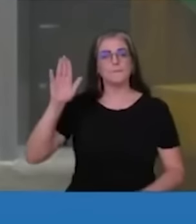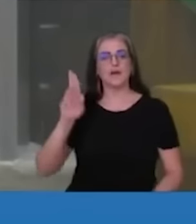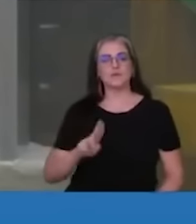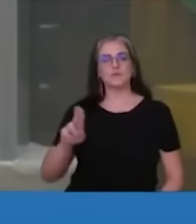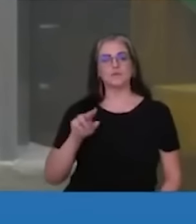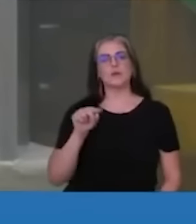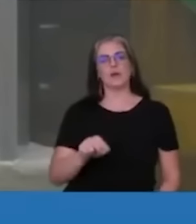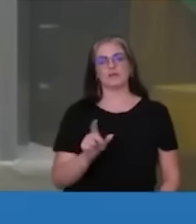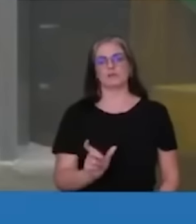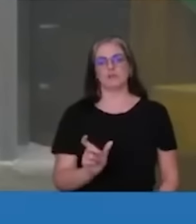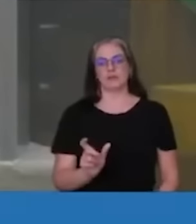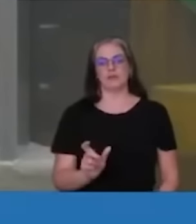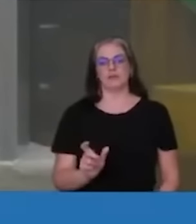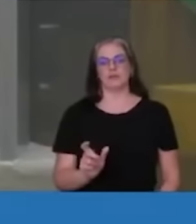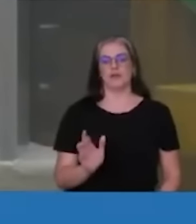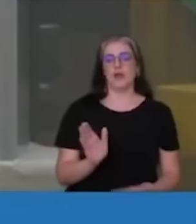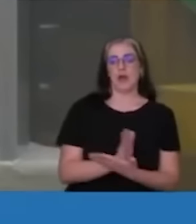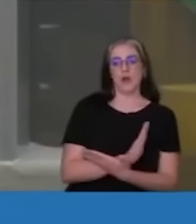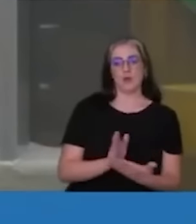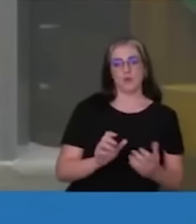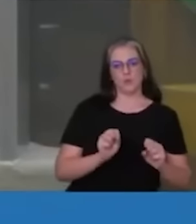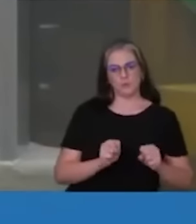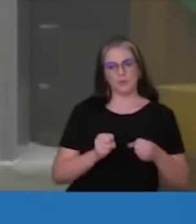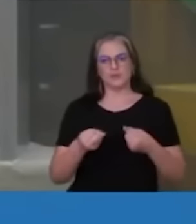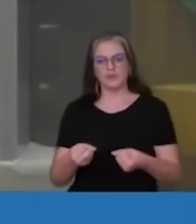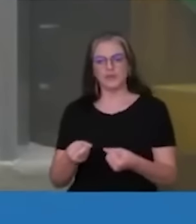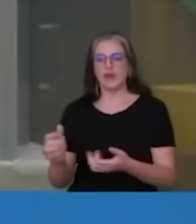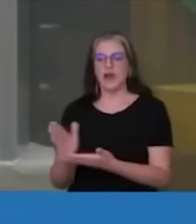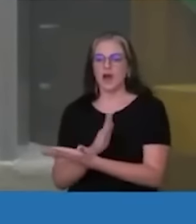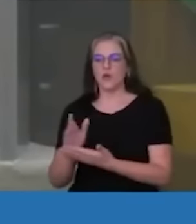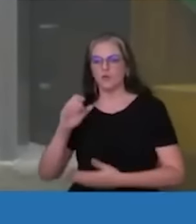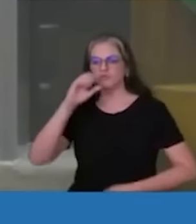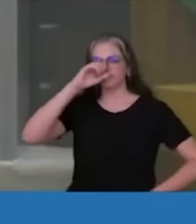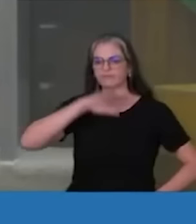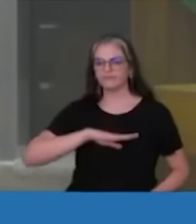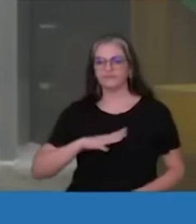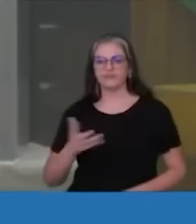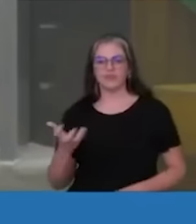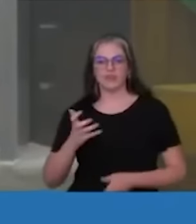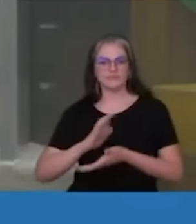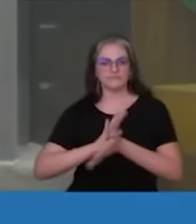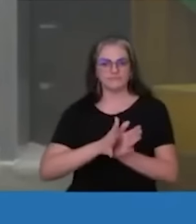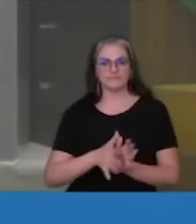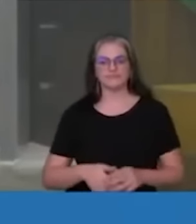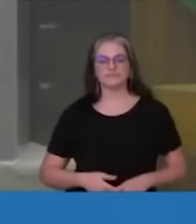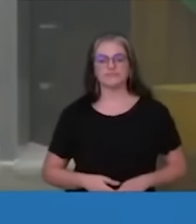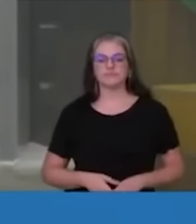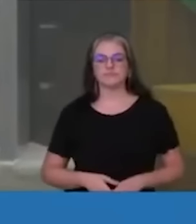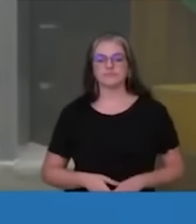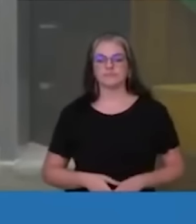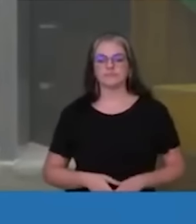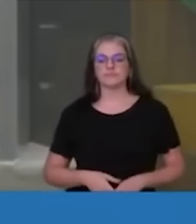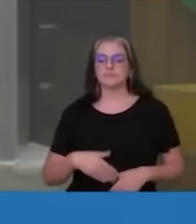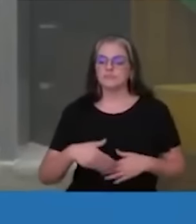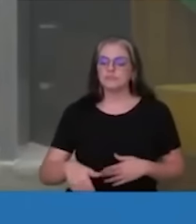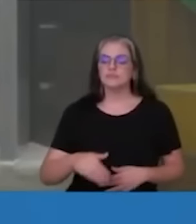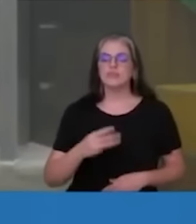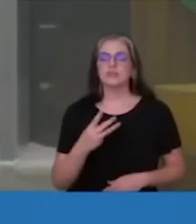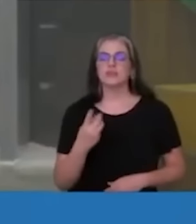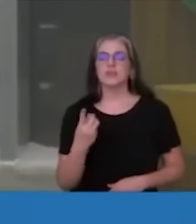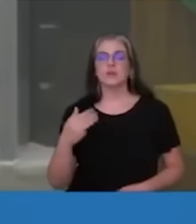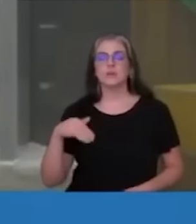viúvos do autoritarismo para violenta-la agora nos próximos 31 e primeo de Abril 31 de Março